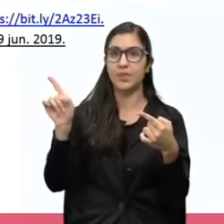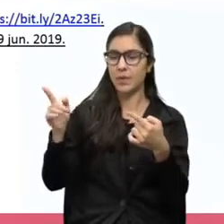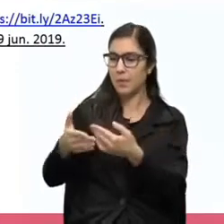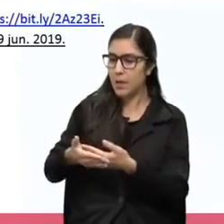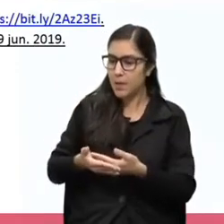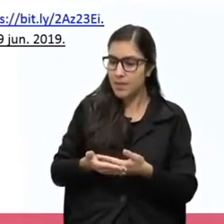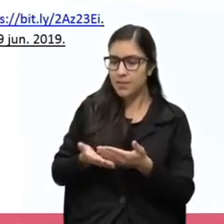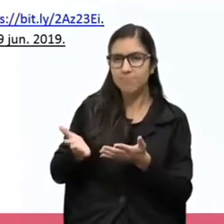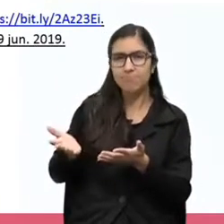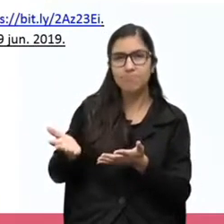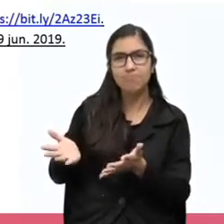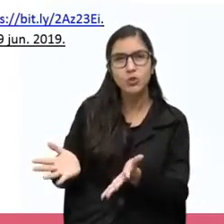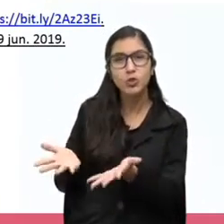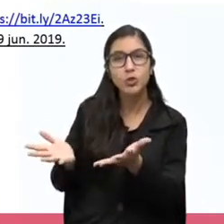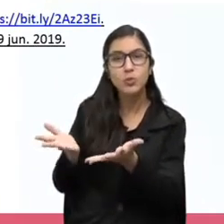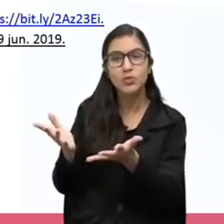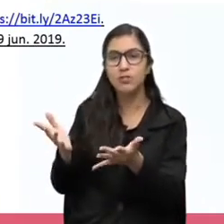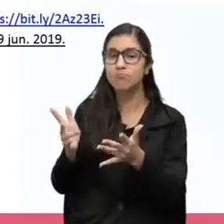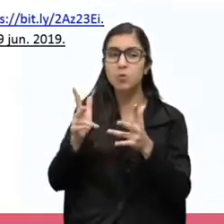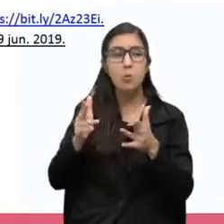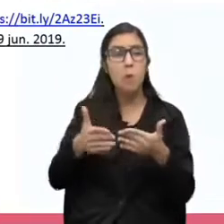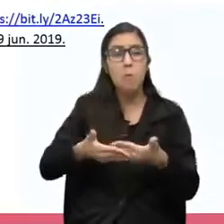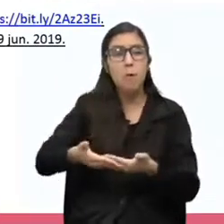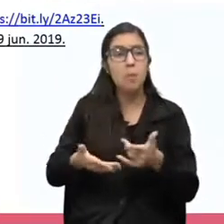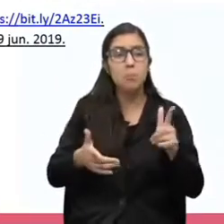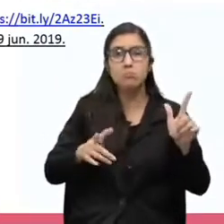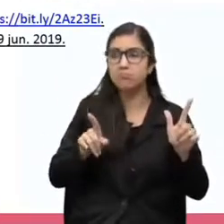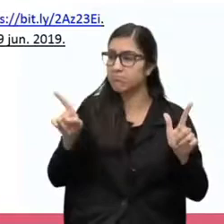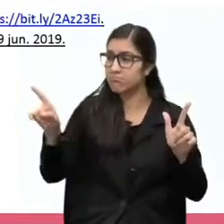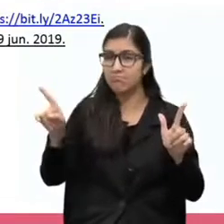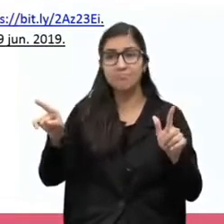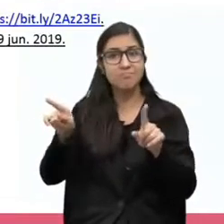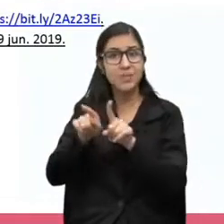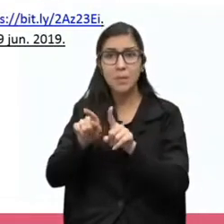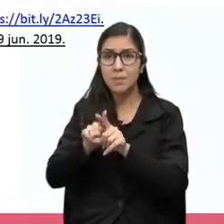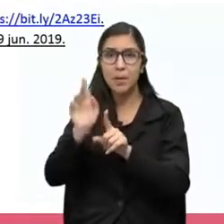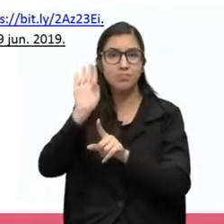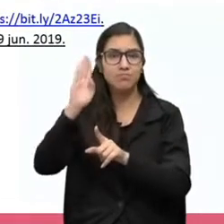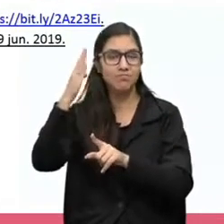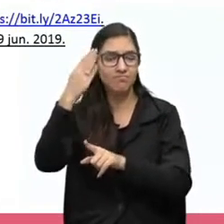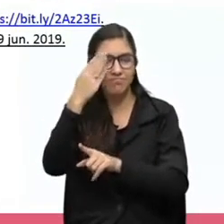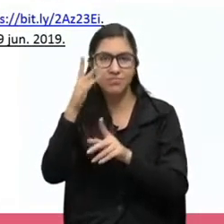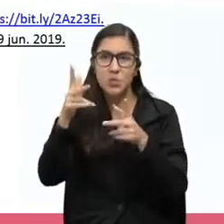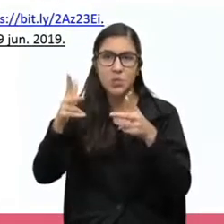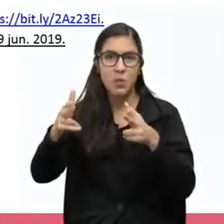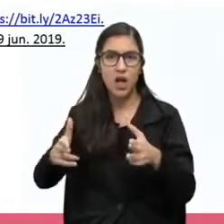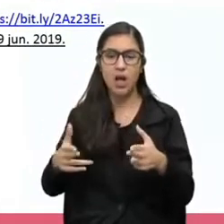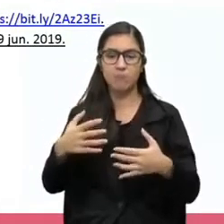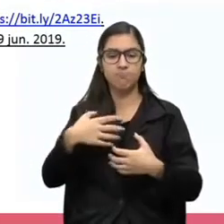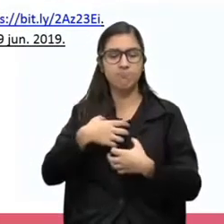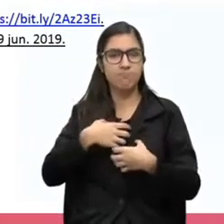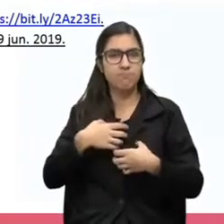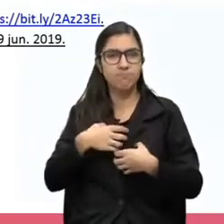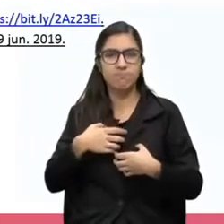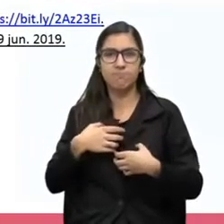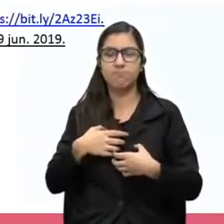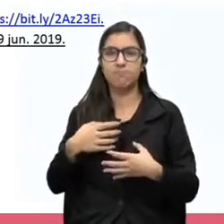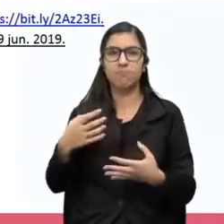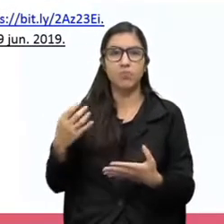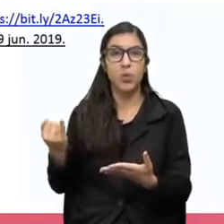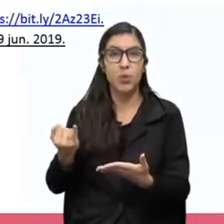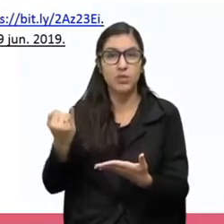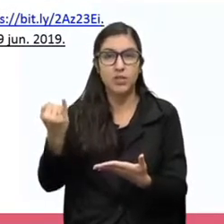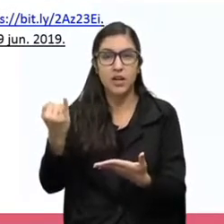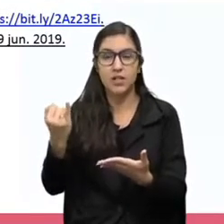estimulação, que é como os outros bebês, as crianças com surdo-cegueira vão passar por todo esse processo de estimulação essencial,